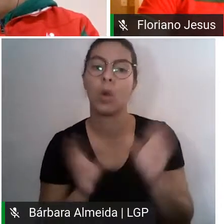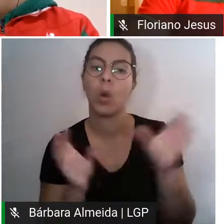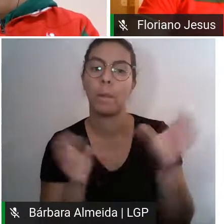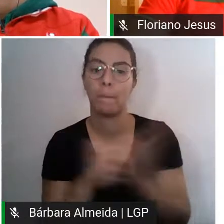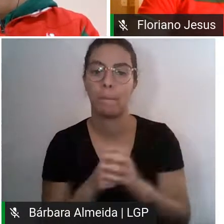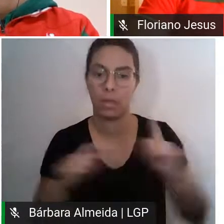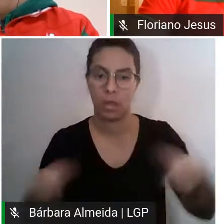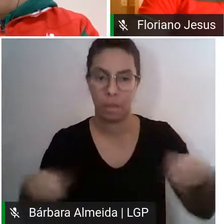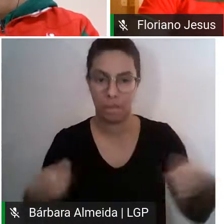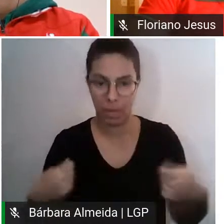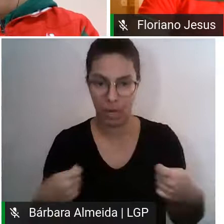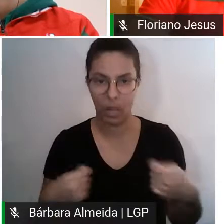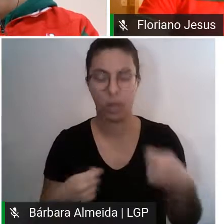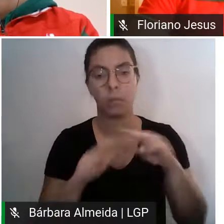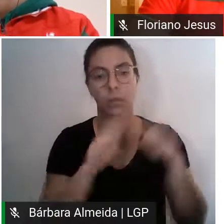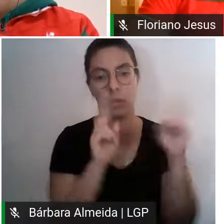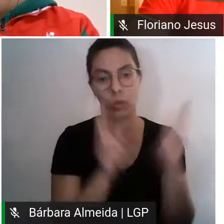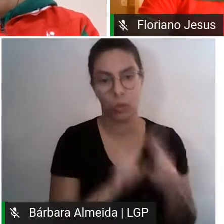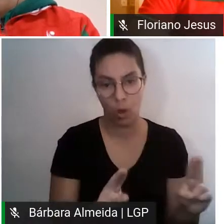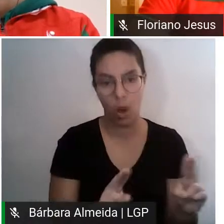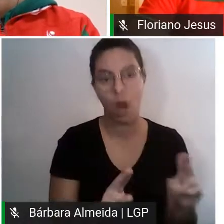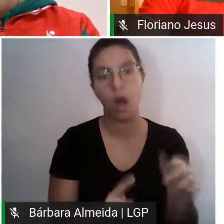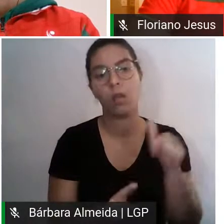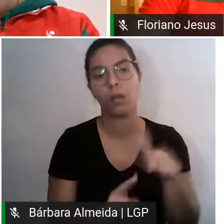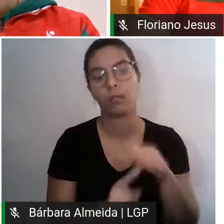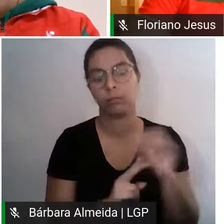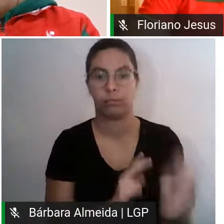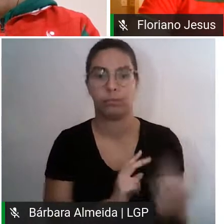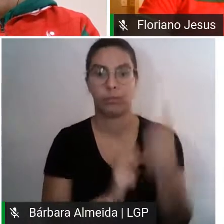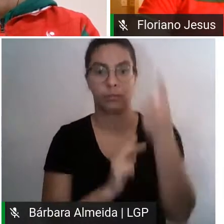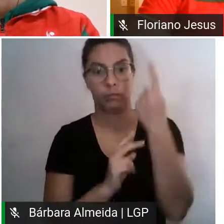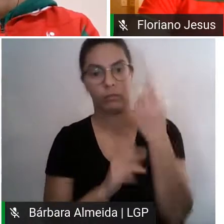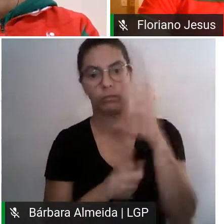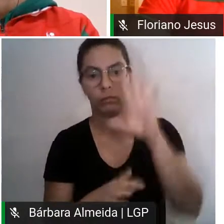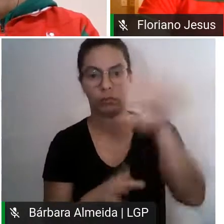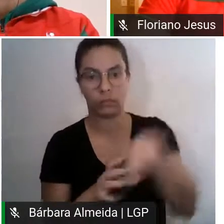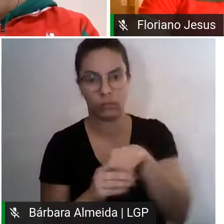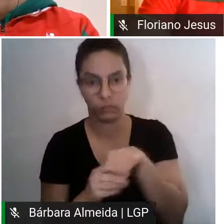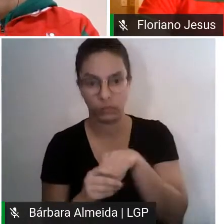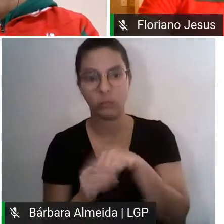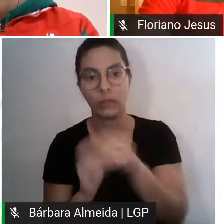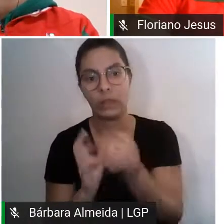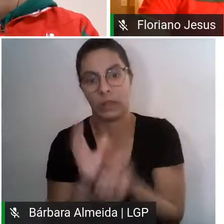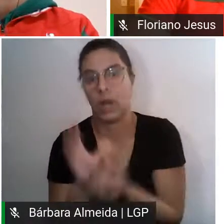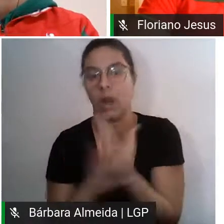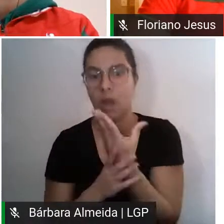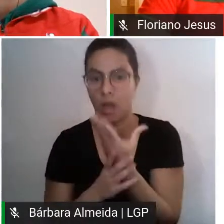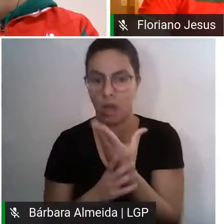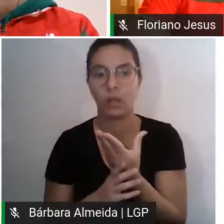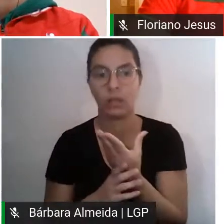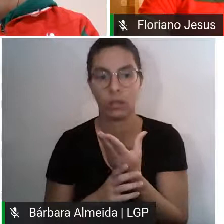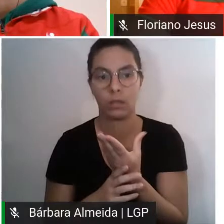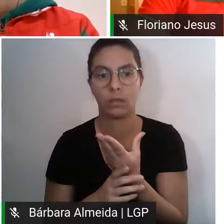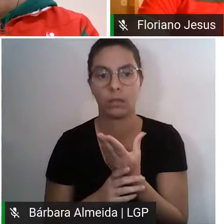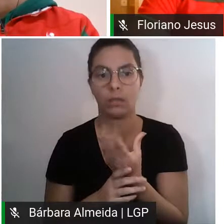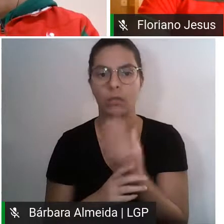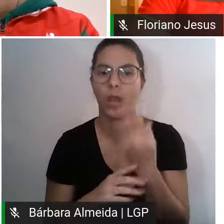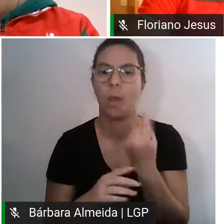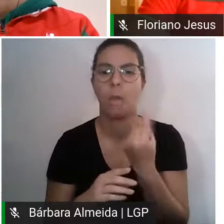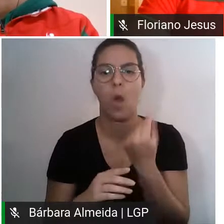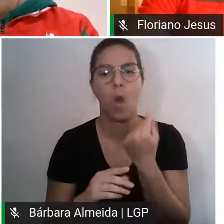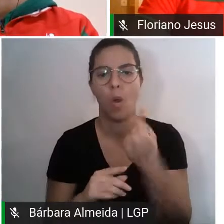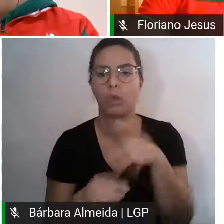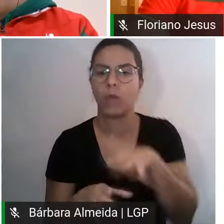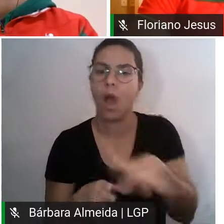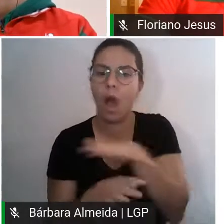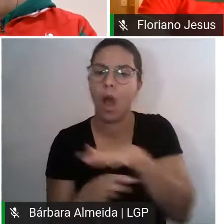Classificação, com muitos dos pioneiros do basquete envolvidos nessa criação, porque havia muitas modalidades que não tinham